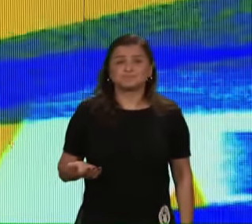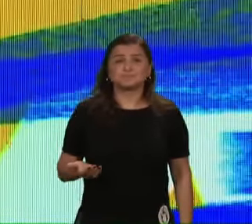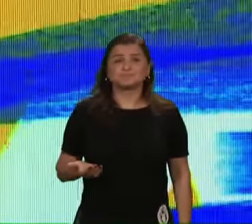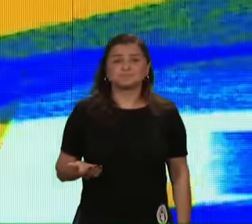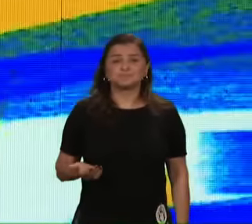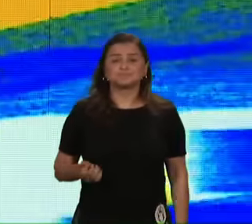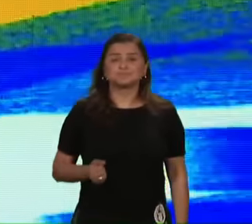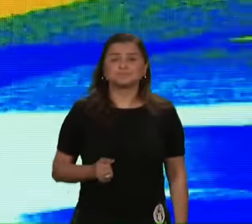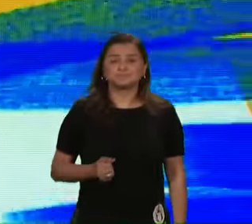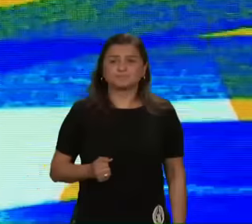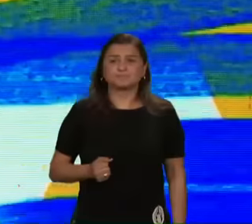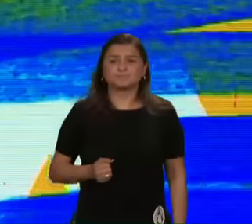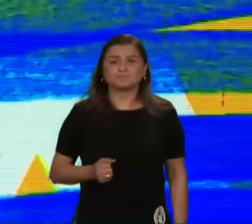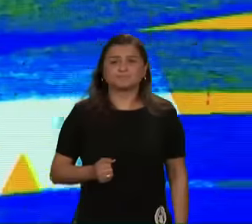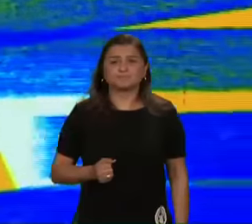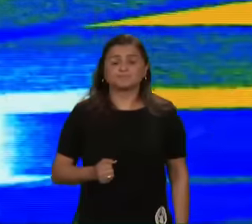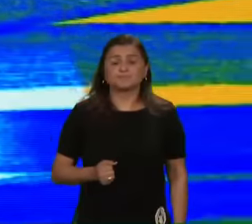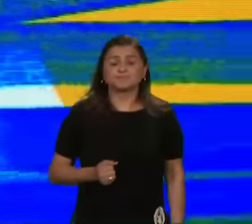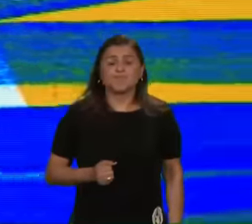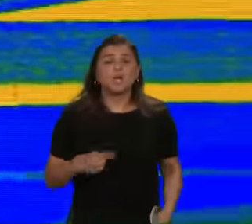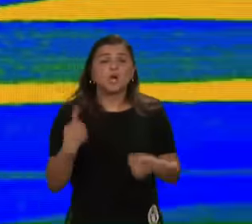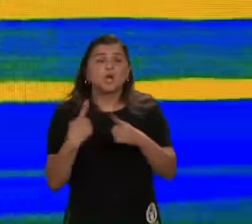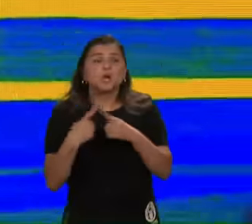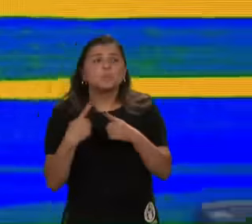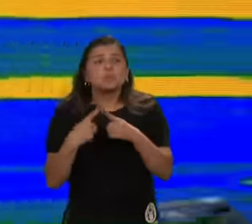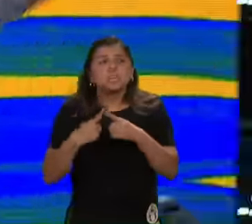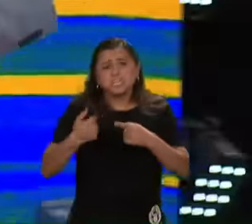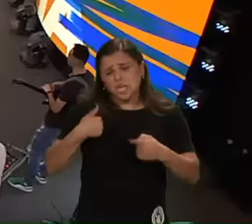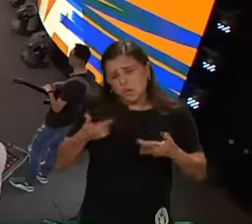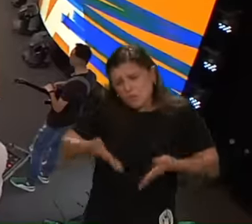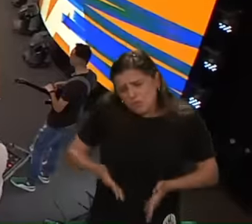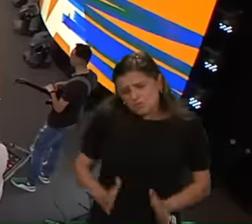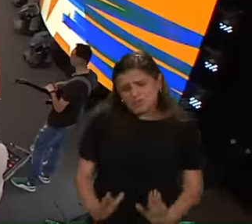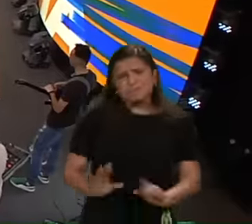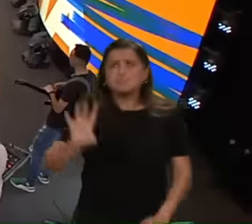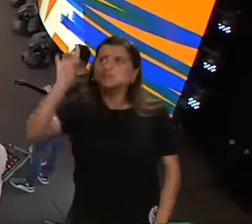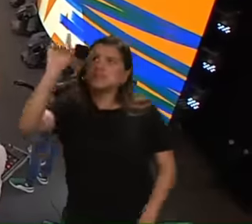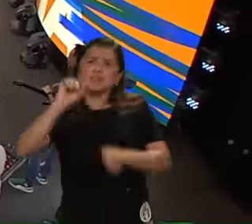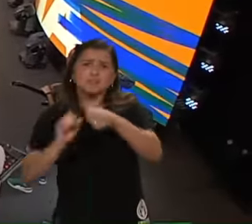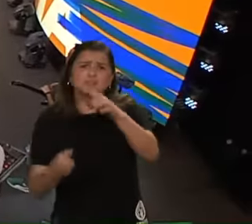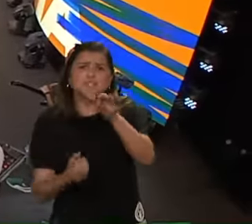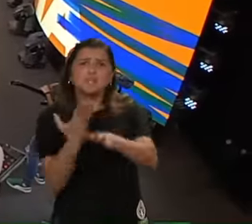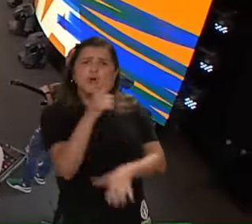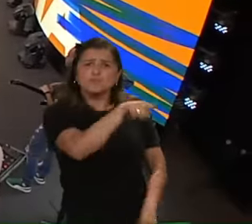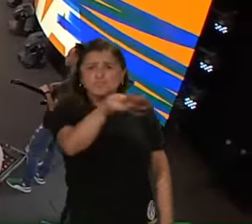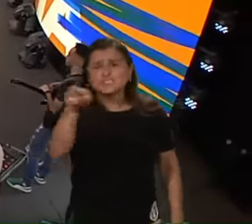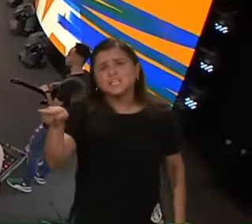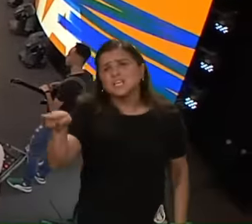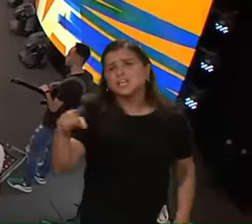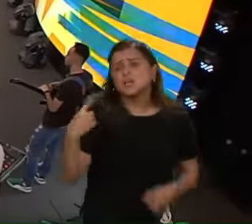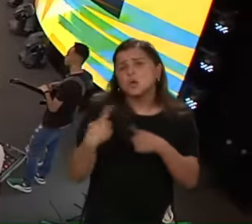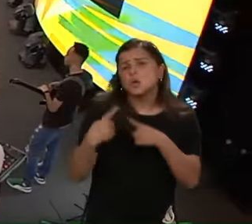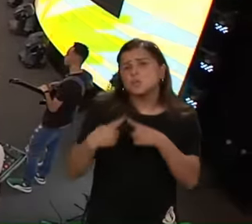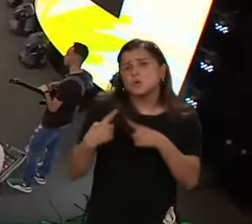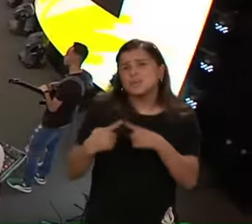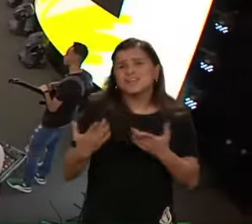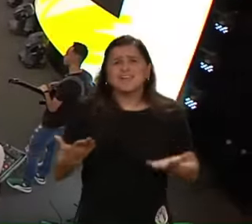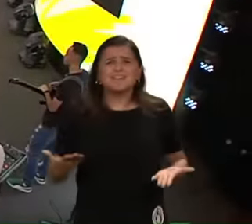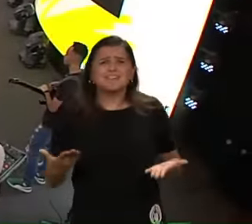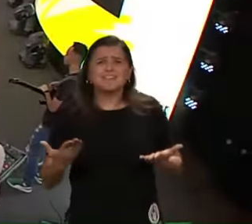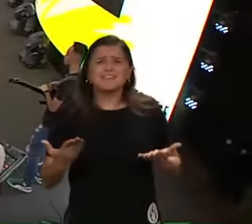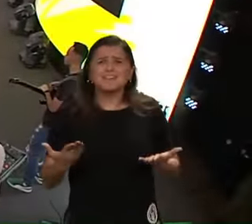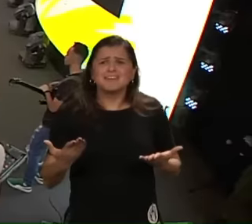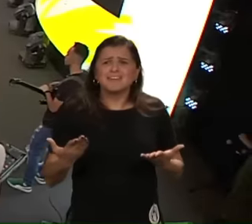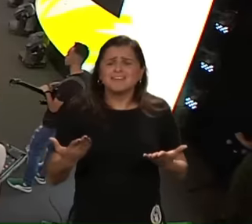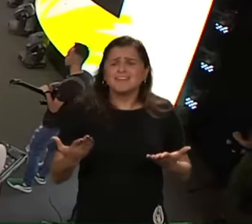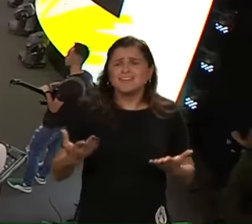vivemos? Por que que Deus me criou? Por que que Deus te criou? Por que que Ele capacitou esses que